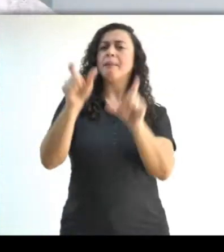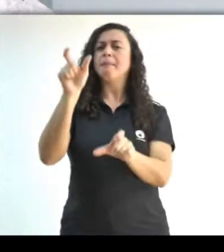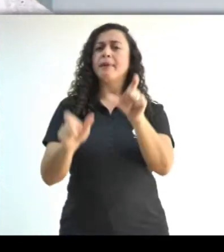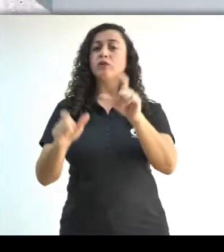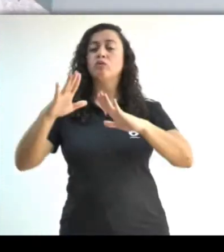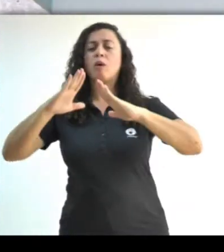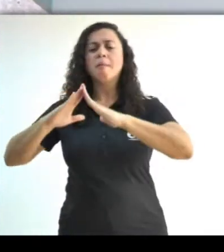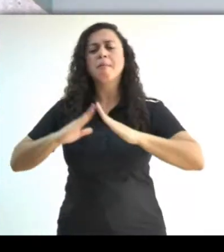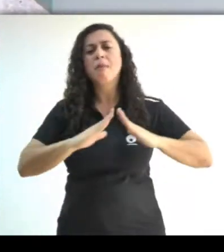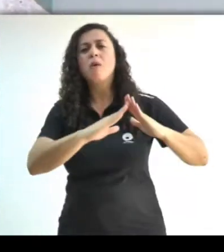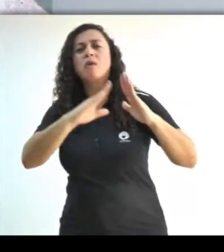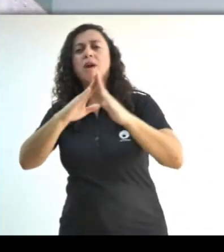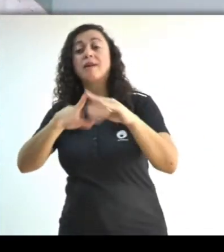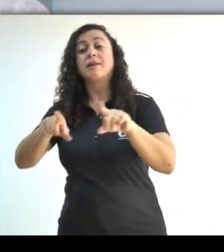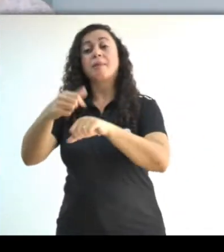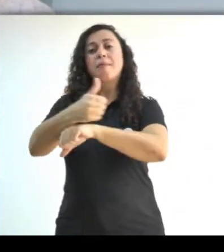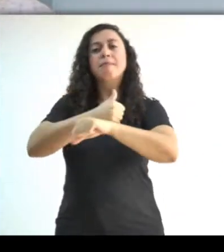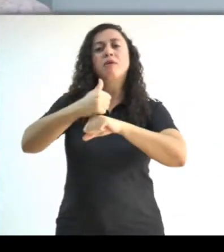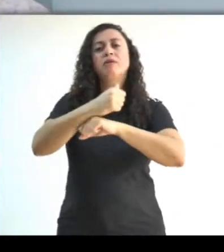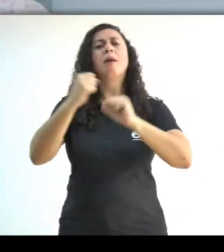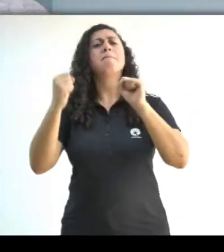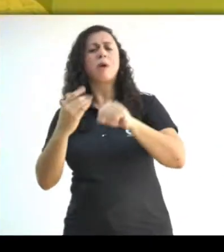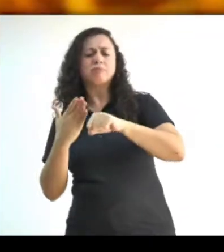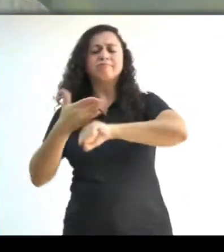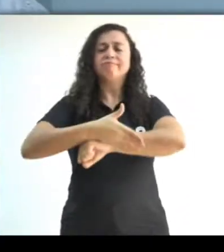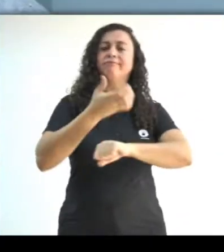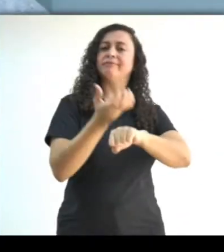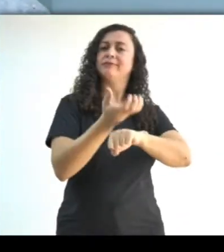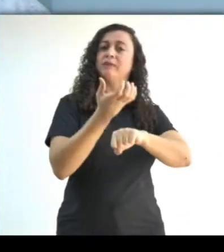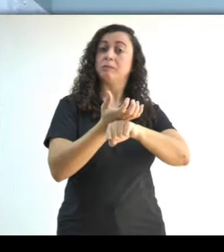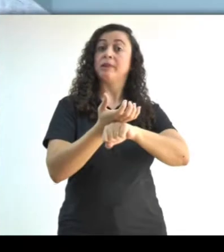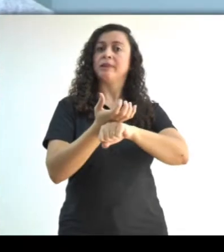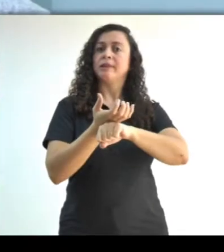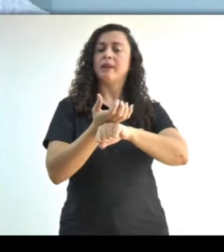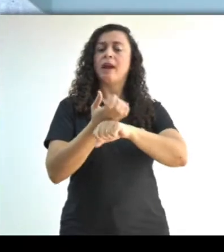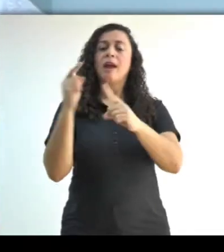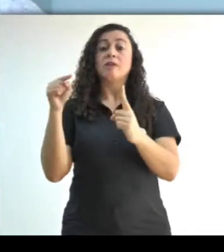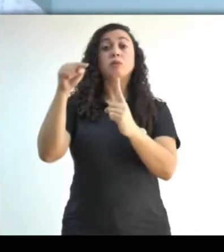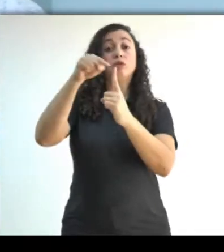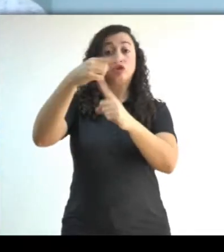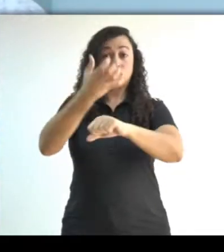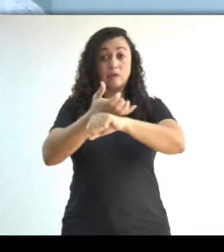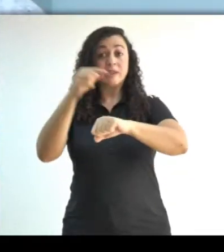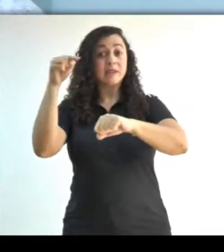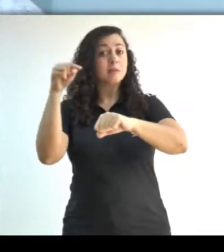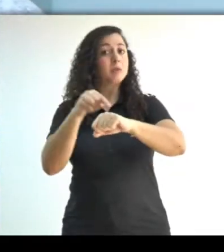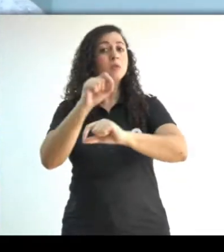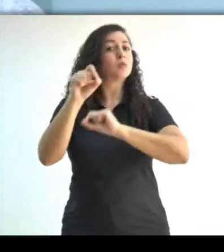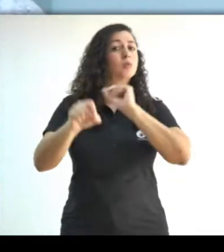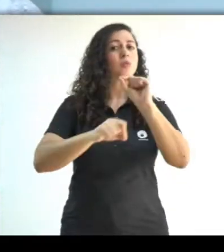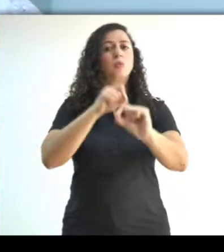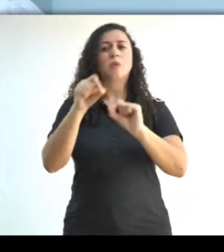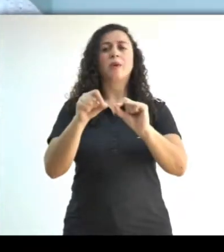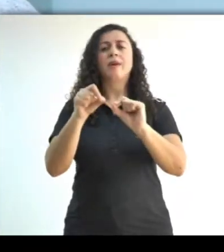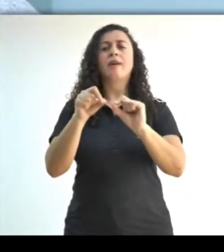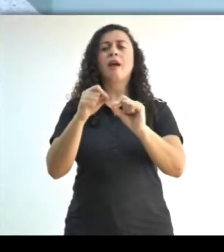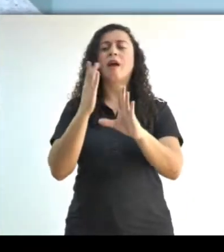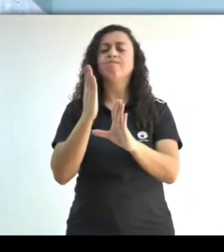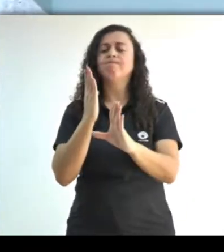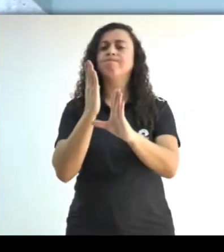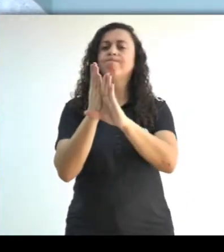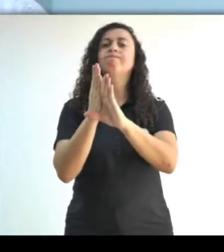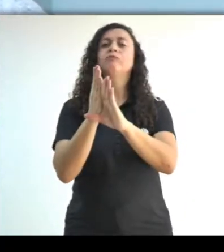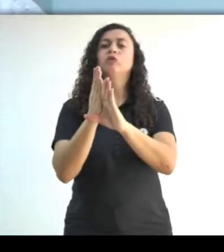e profissionais poderiam fazer essa disciplina. E um dos objetivos dessa disciplina foi fazer um